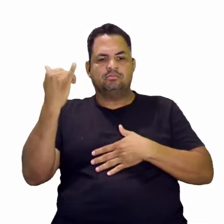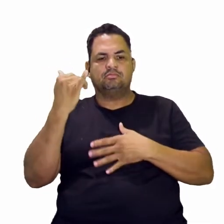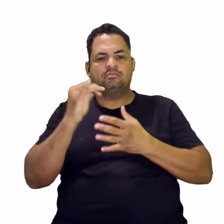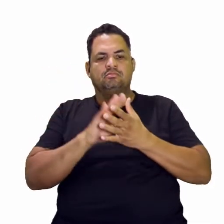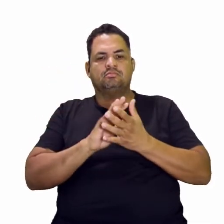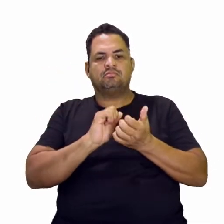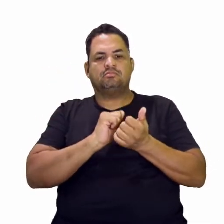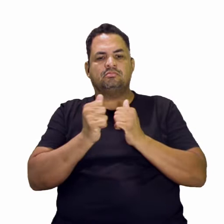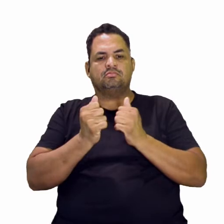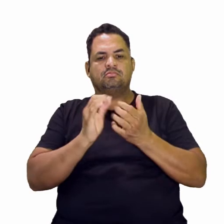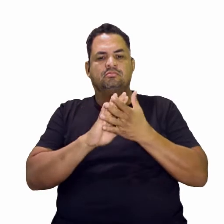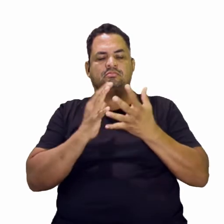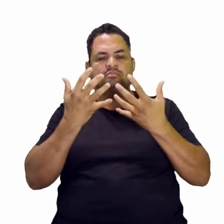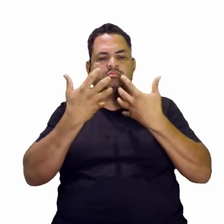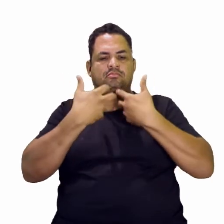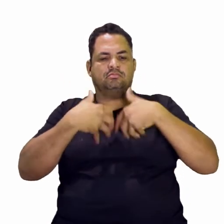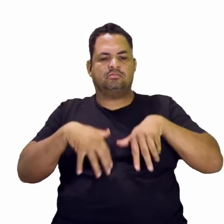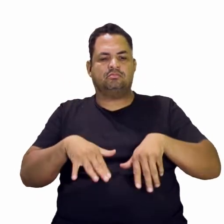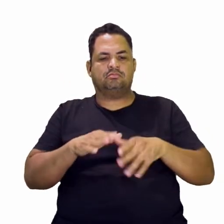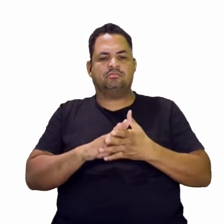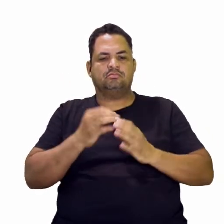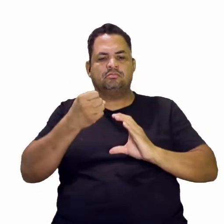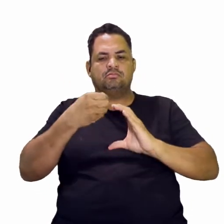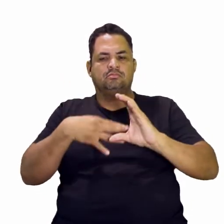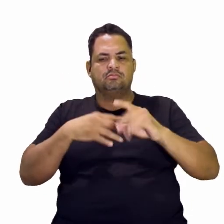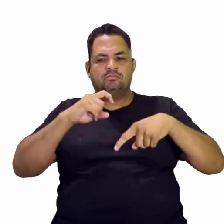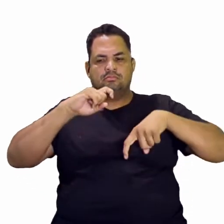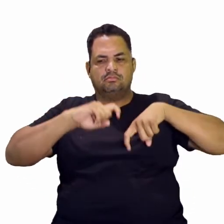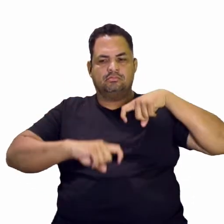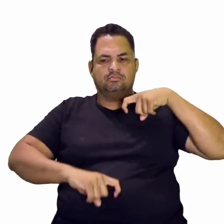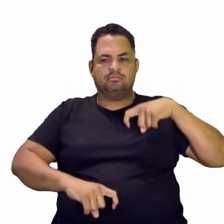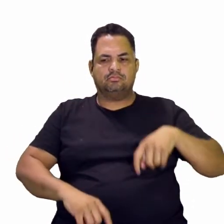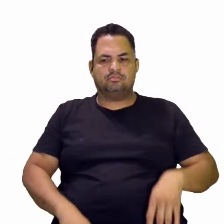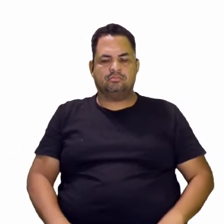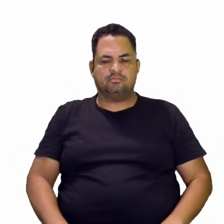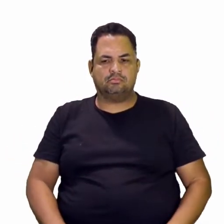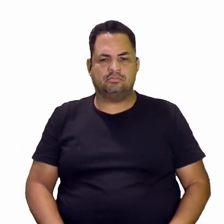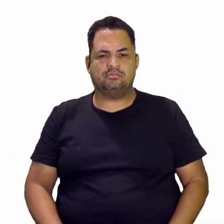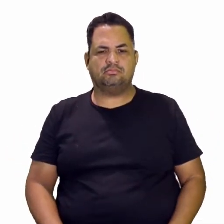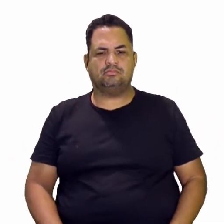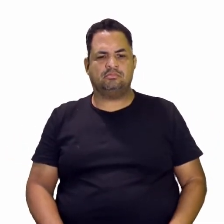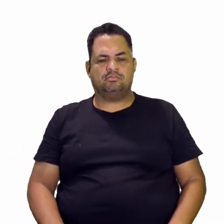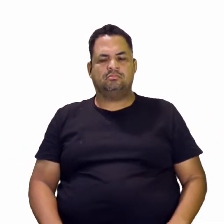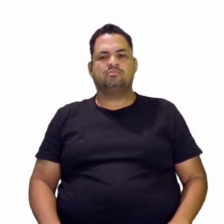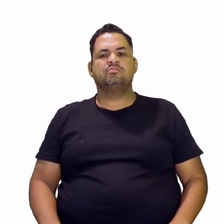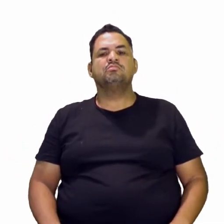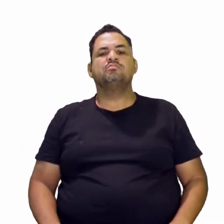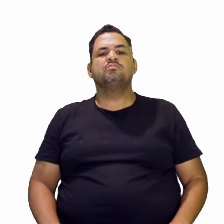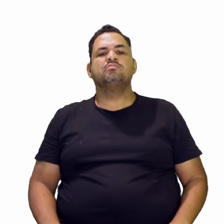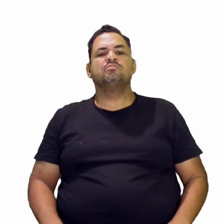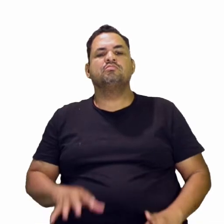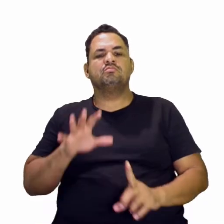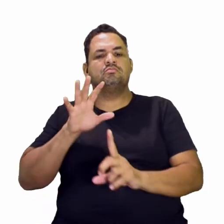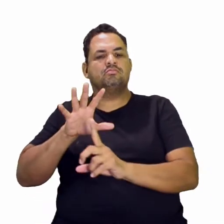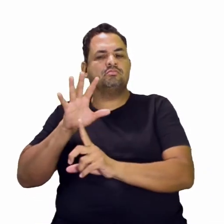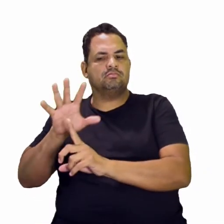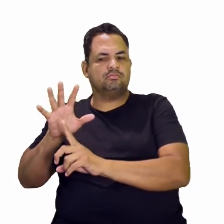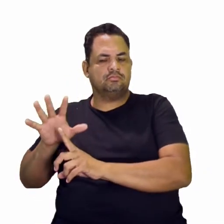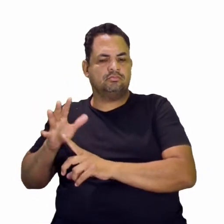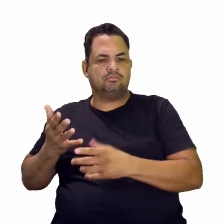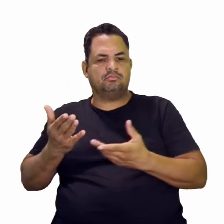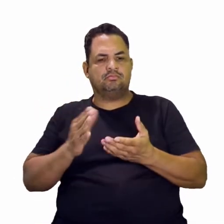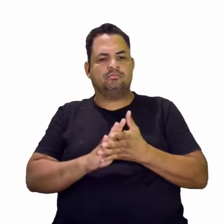como controle metabólico ou das características sexuais. Então, eles vão